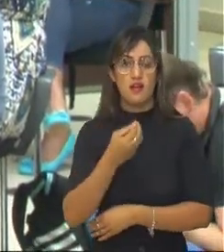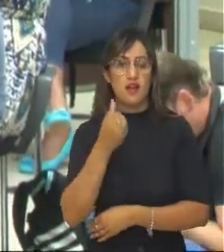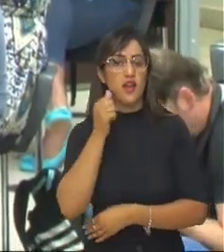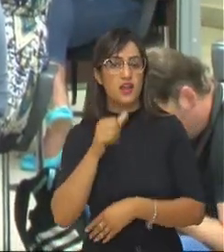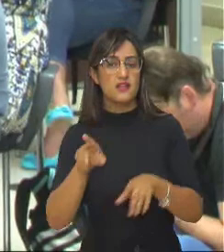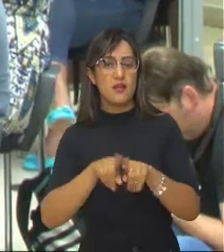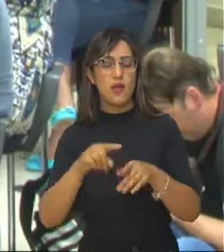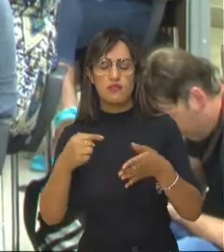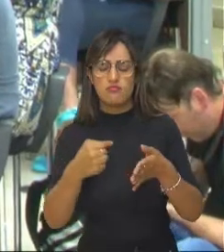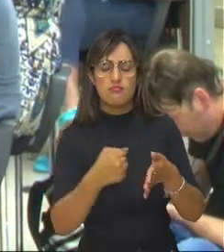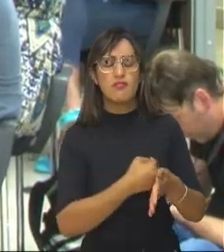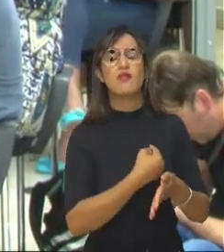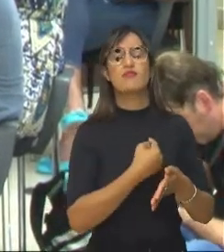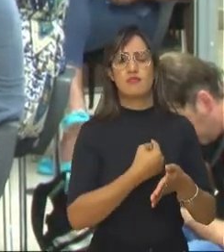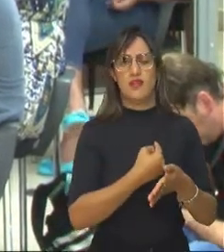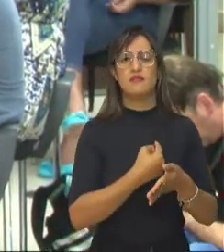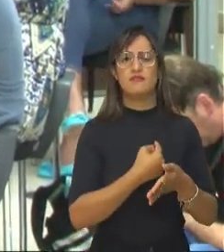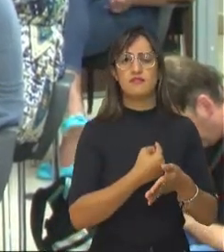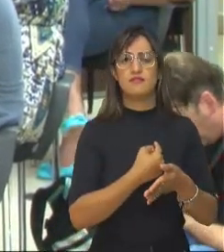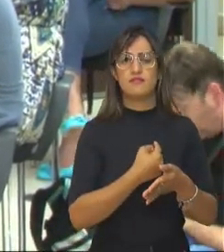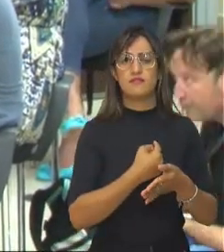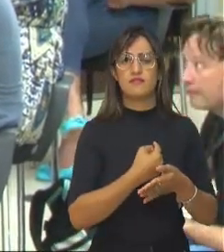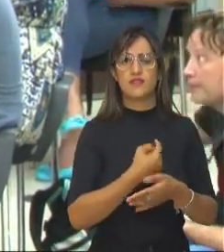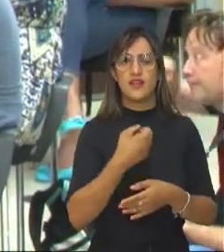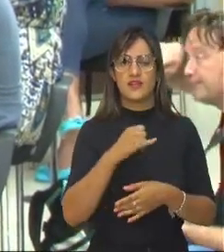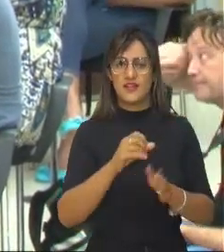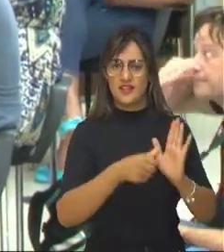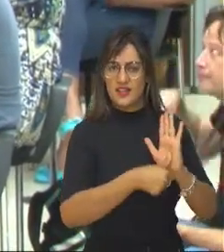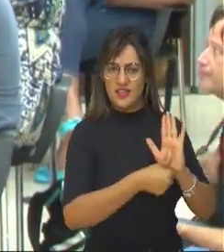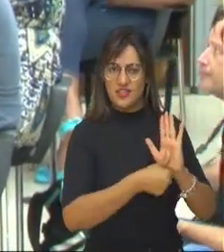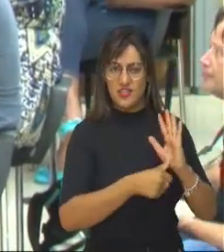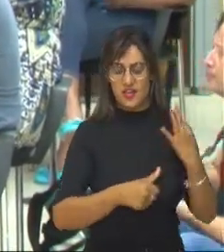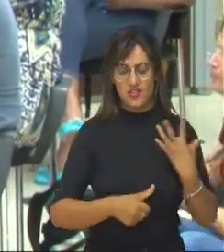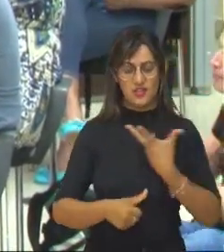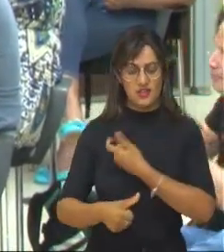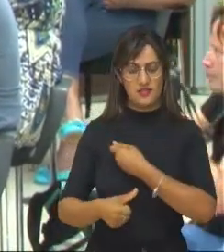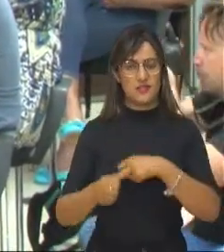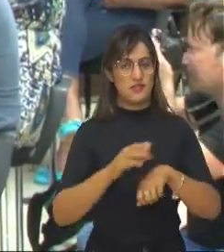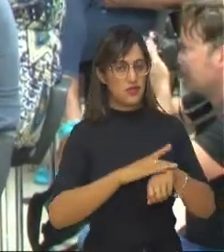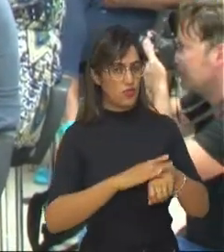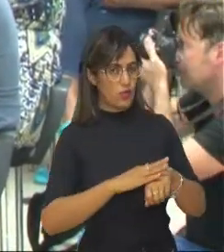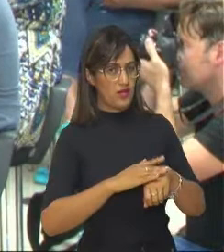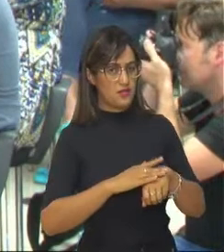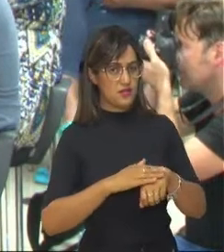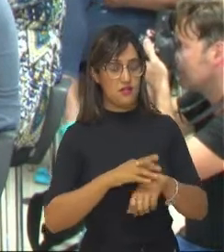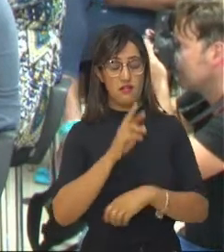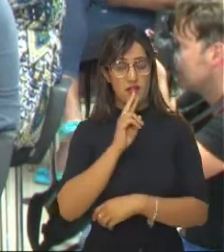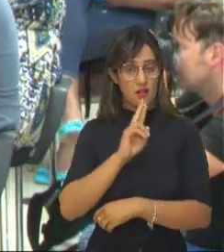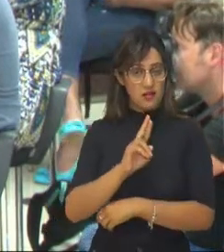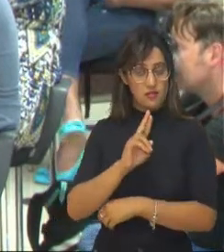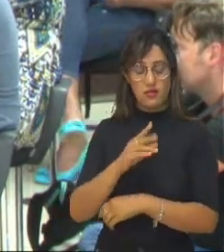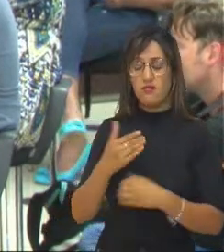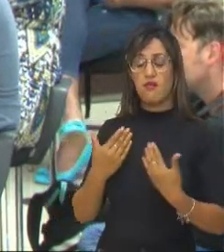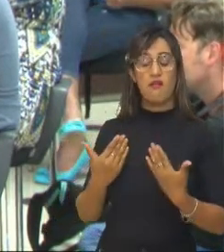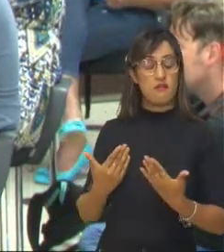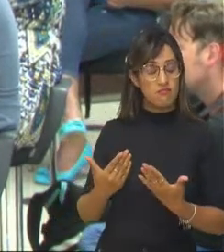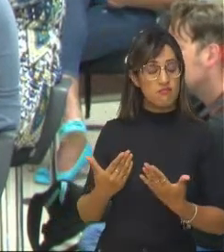um dia nos perguntar se as identidades trans estão patológicas, a nossa resposta é que